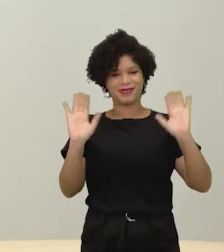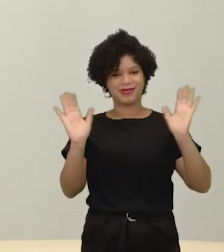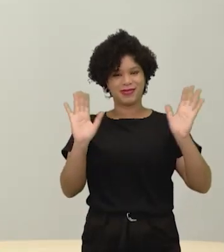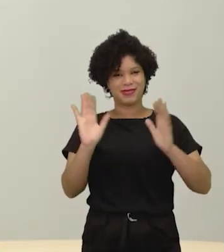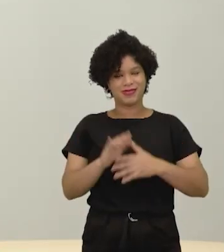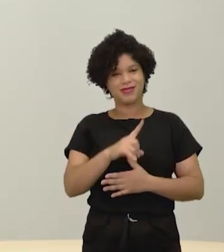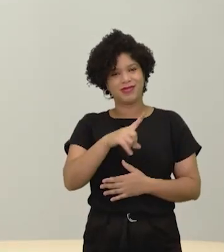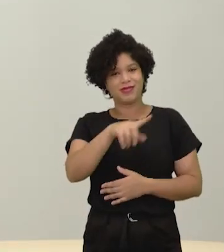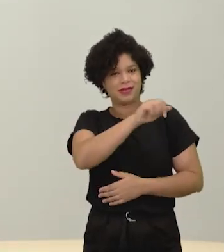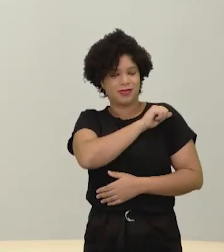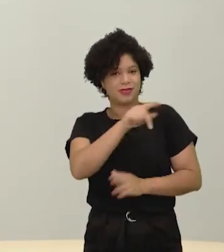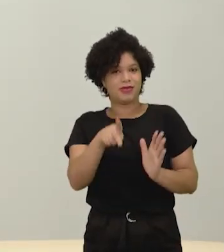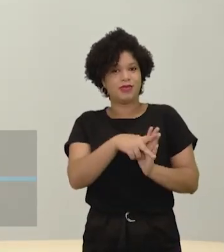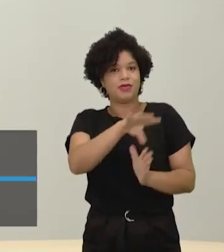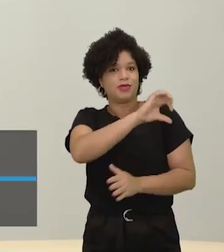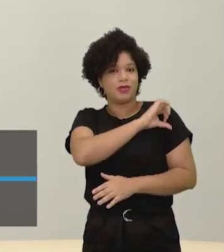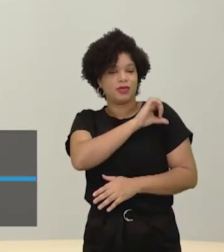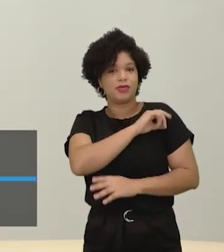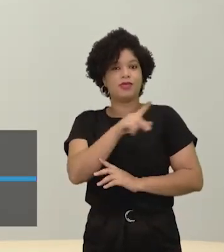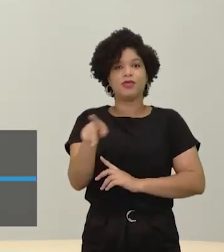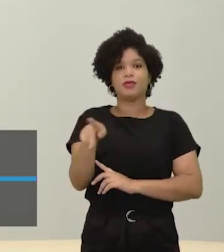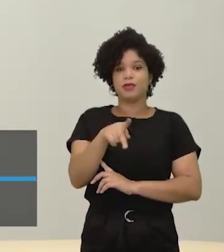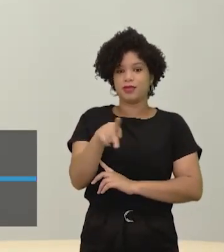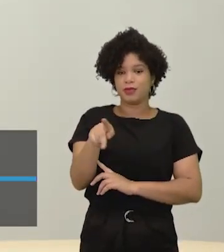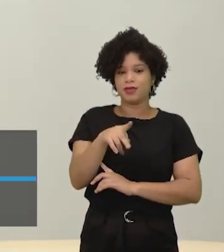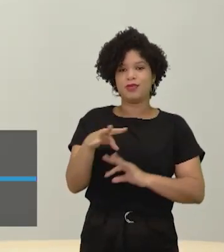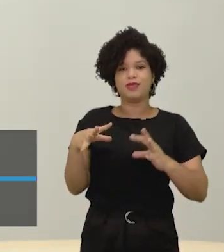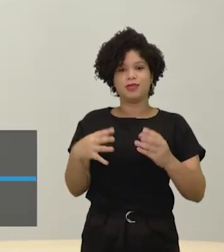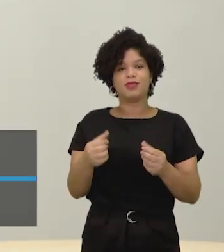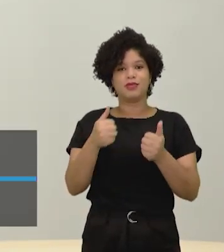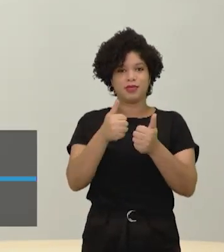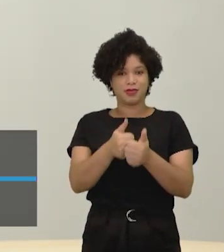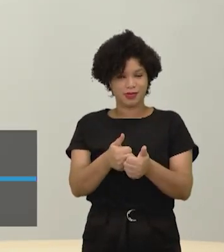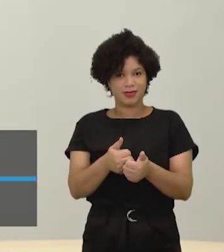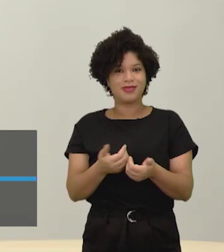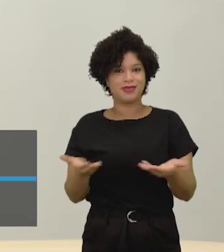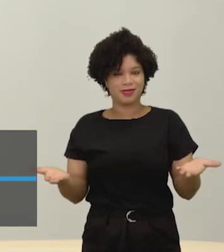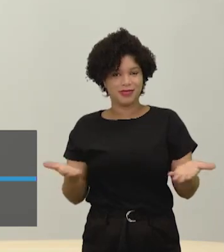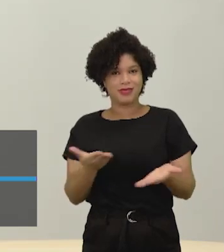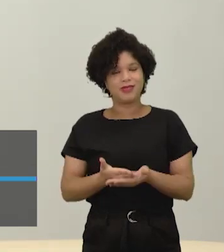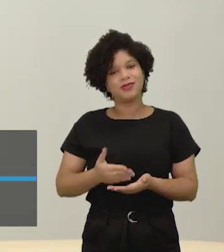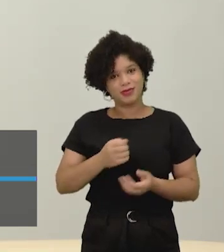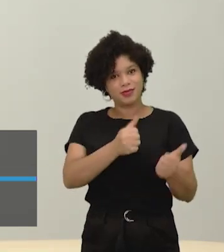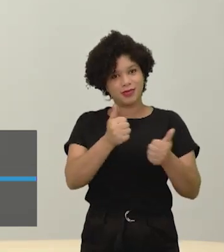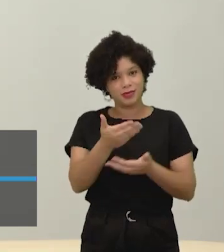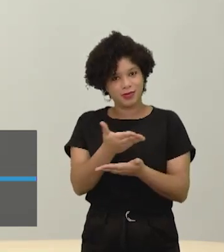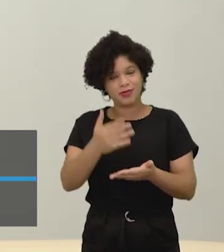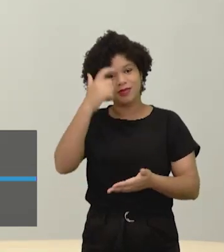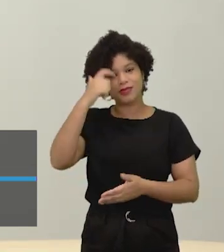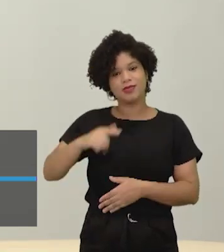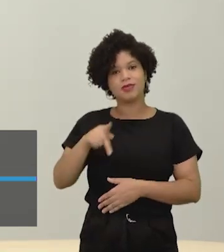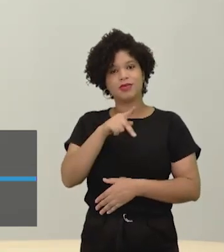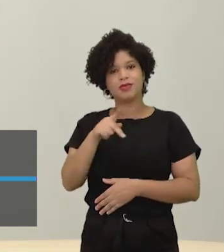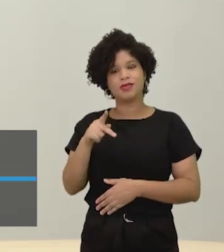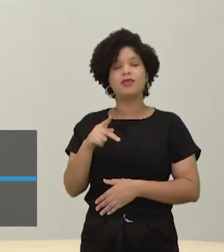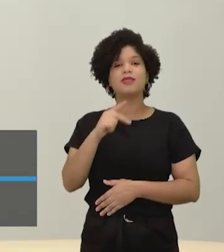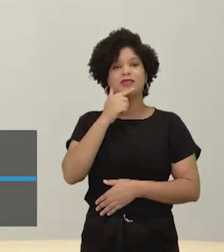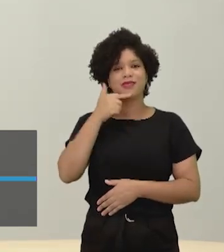Olá, estudantes do nono ano, professores e todos que nos acompanham. Tudo bem com vocês? Eu sou a professora Silene